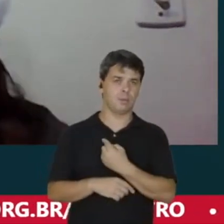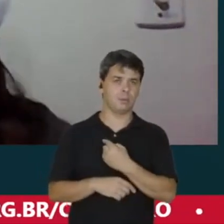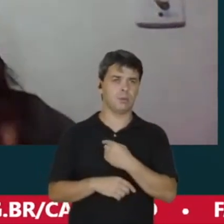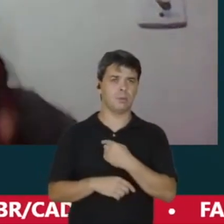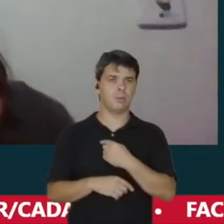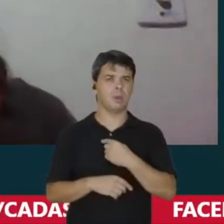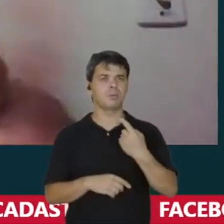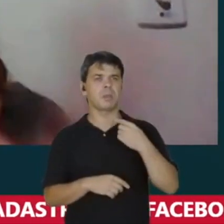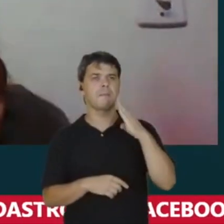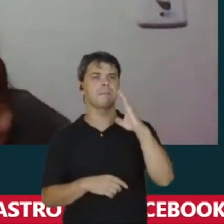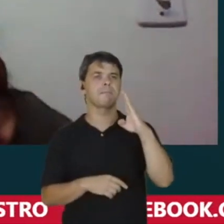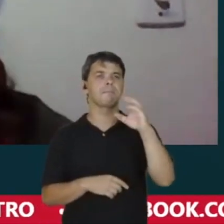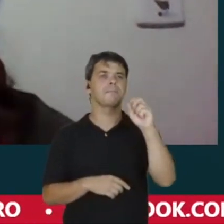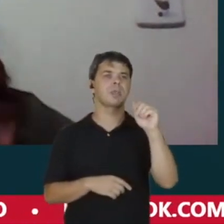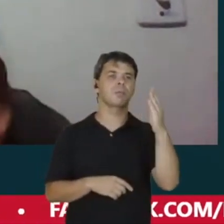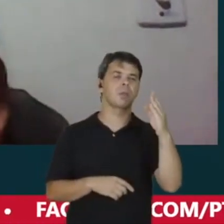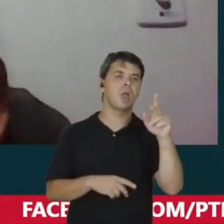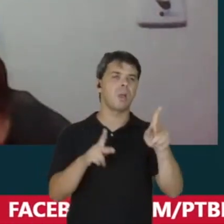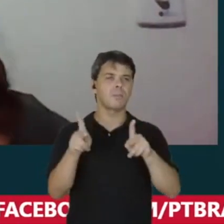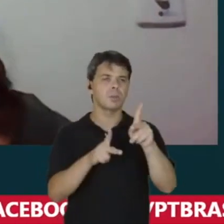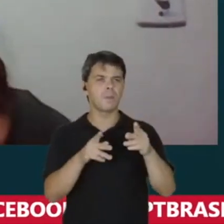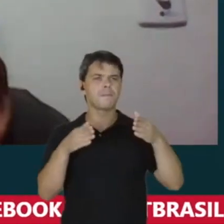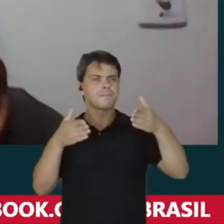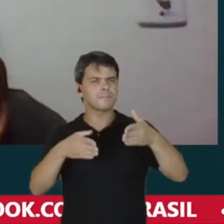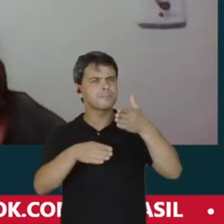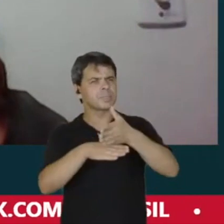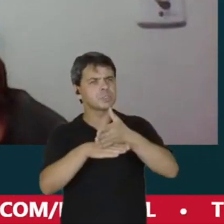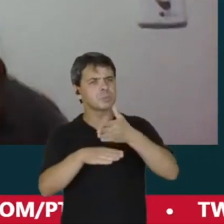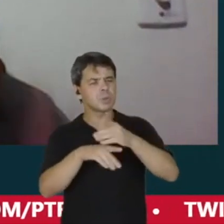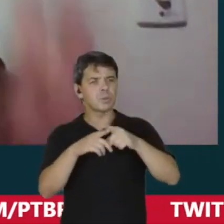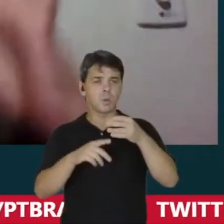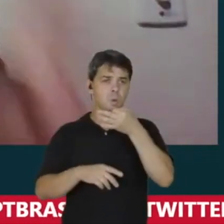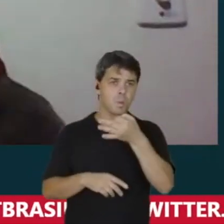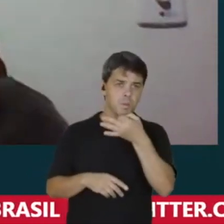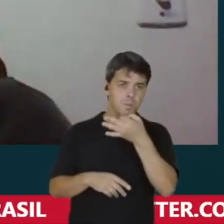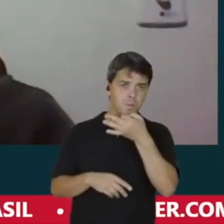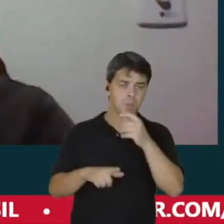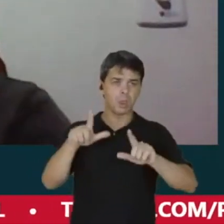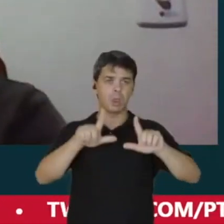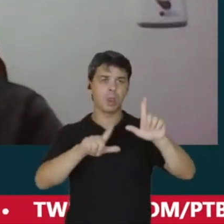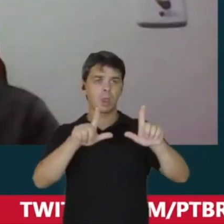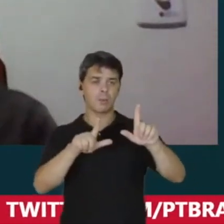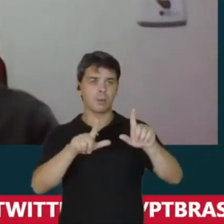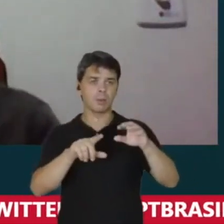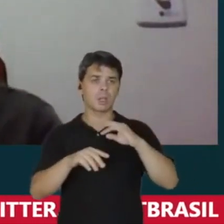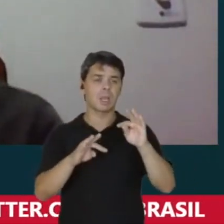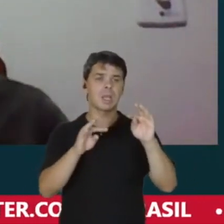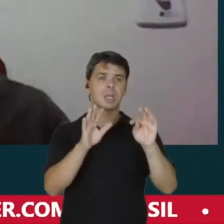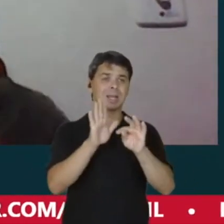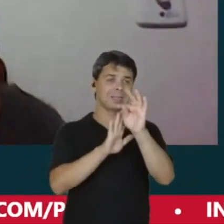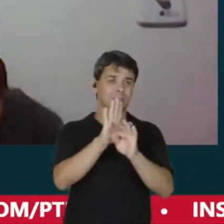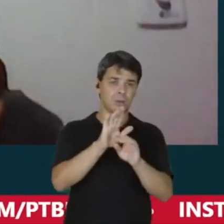de Big Brother, né, a população participou, assistiu, opinou, levou nossas teses para a